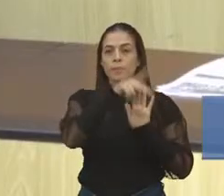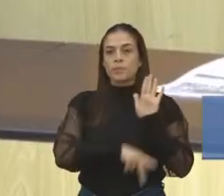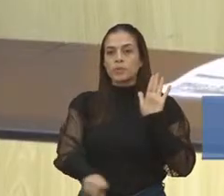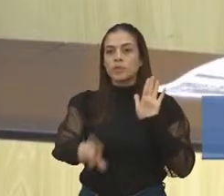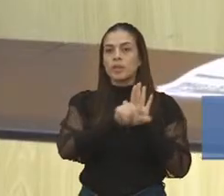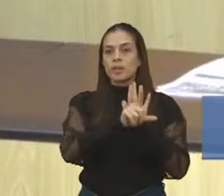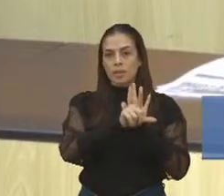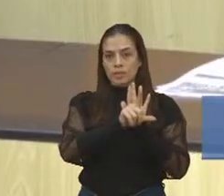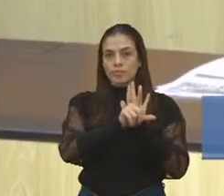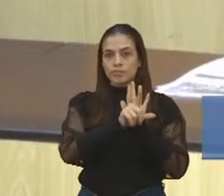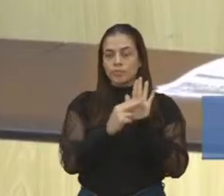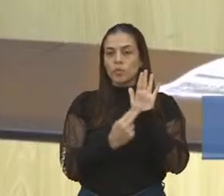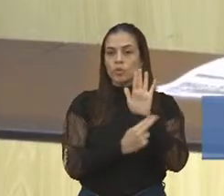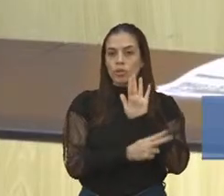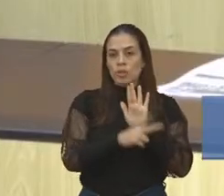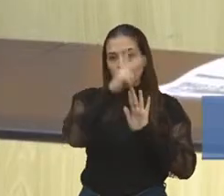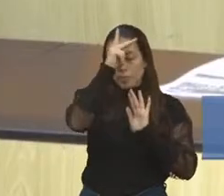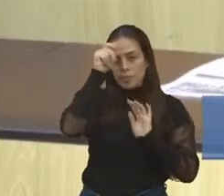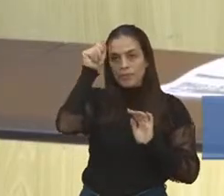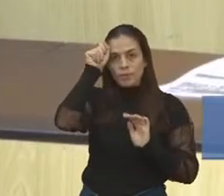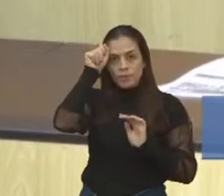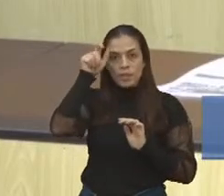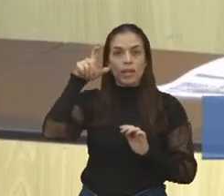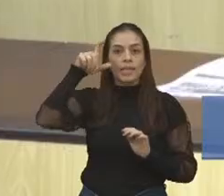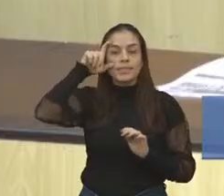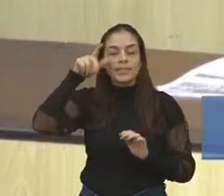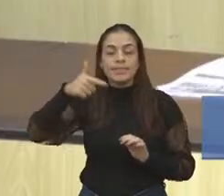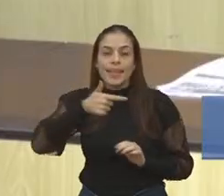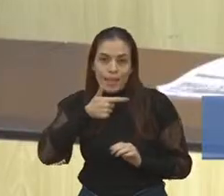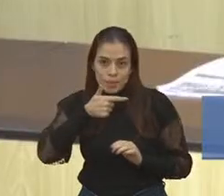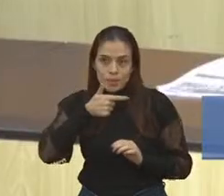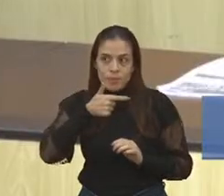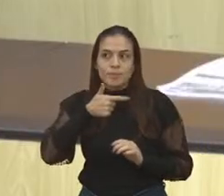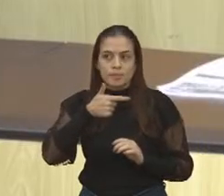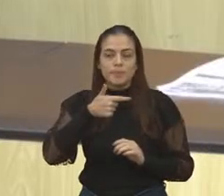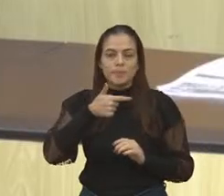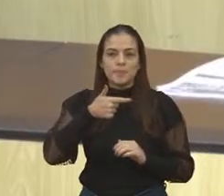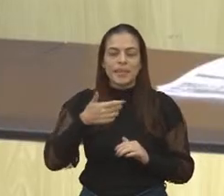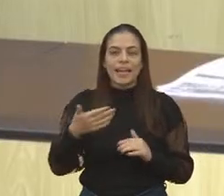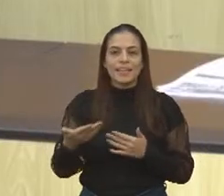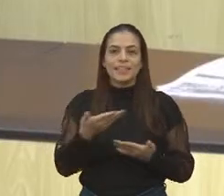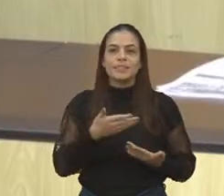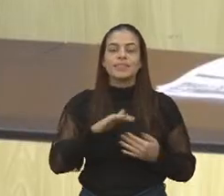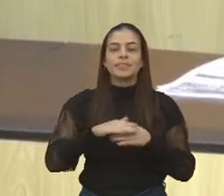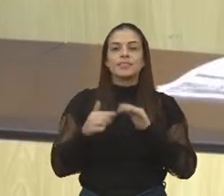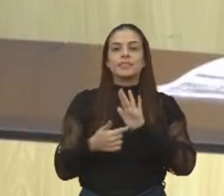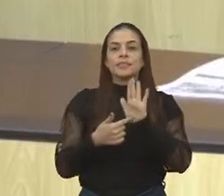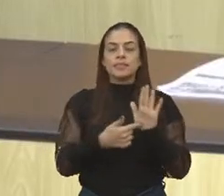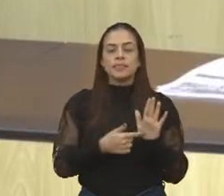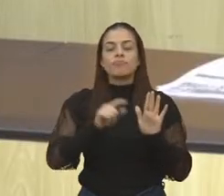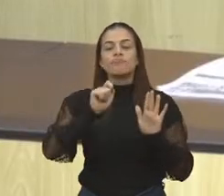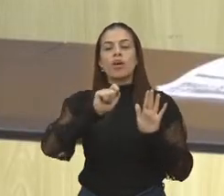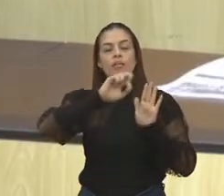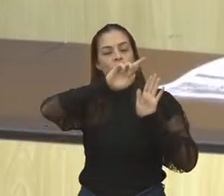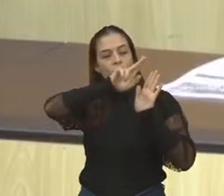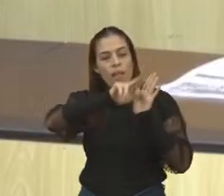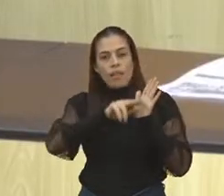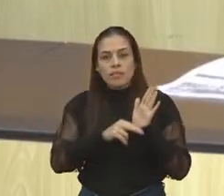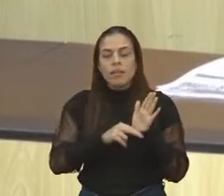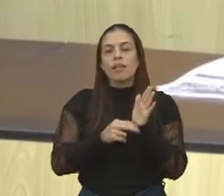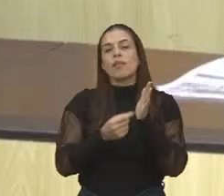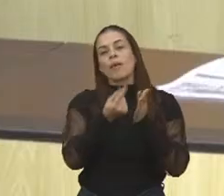lei de autoria do prefeito municipal Celso Florencio de Souza, que dispõe sobre as diretrizes para